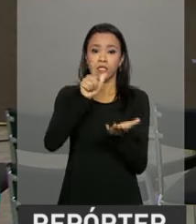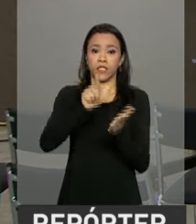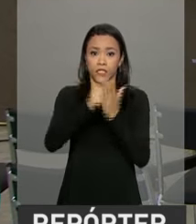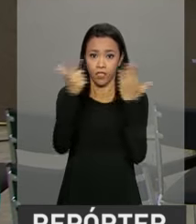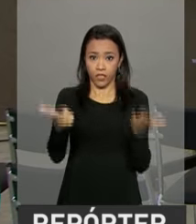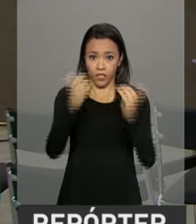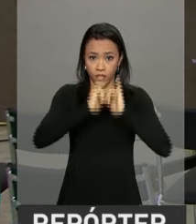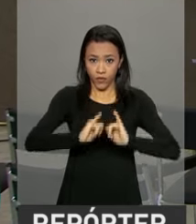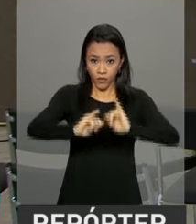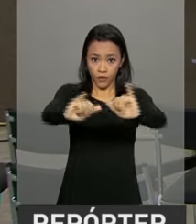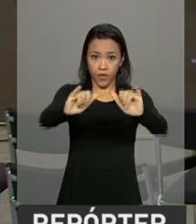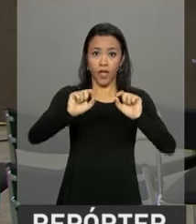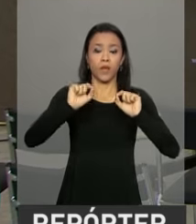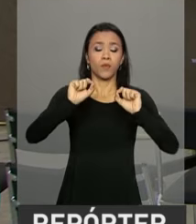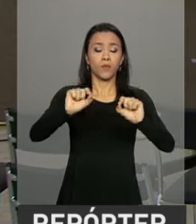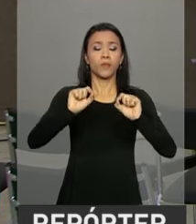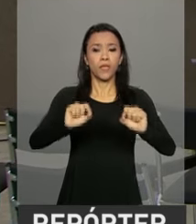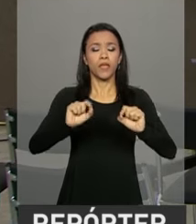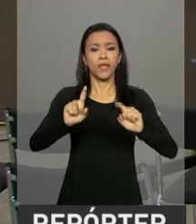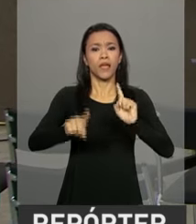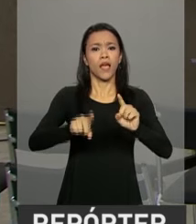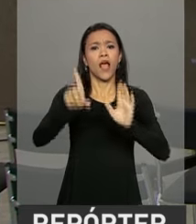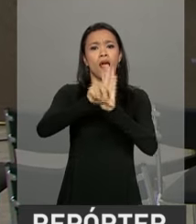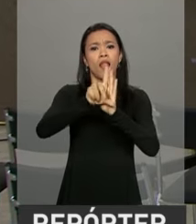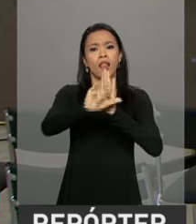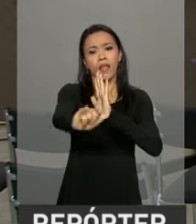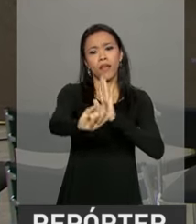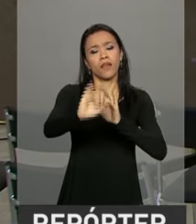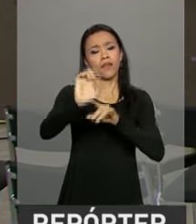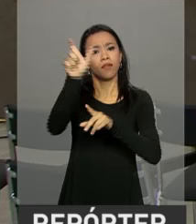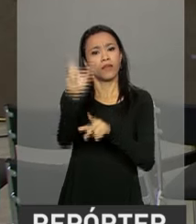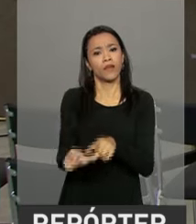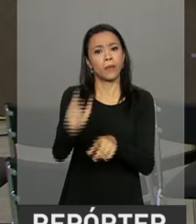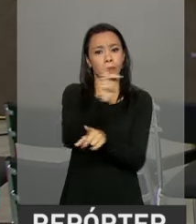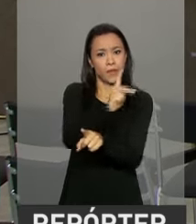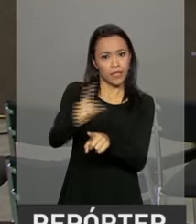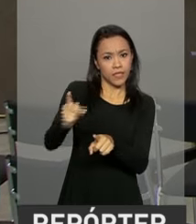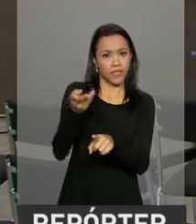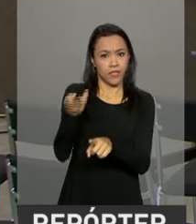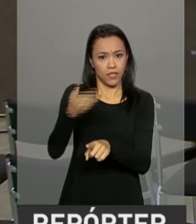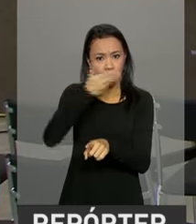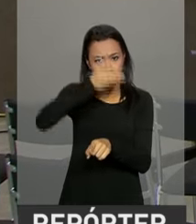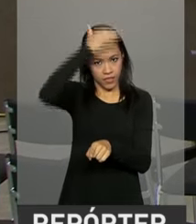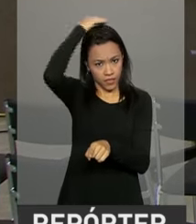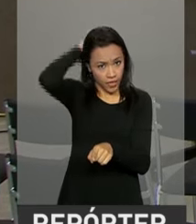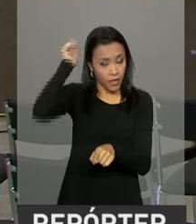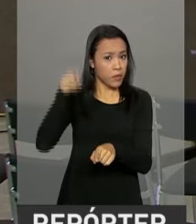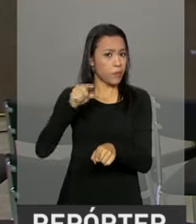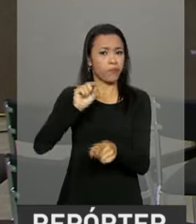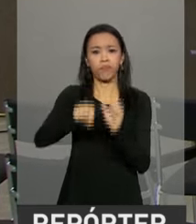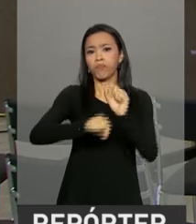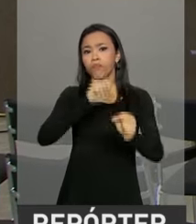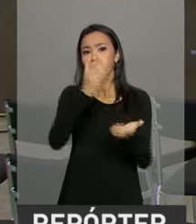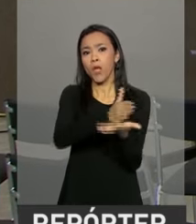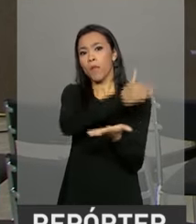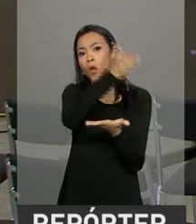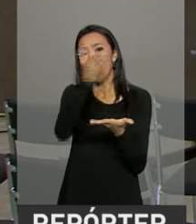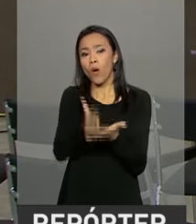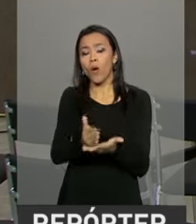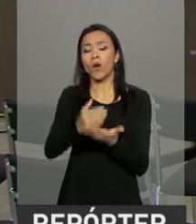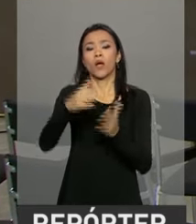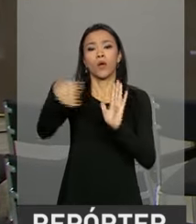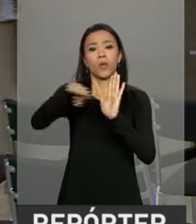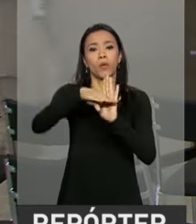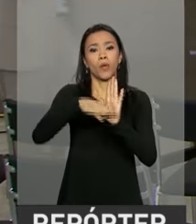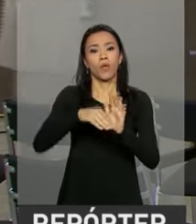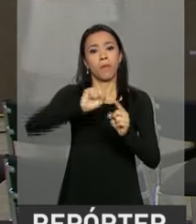foi publicada no Diário Oficial da União a sanção da lei pelo presidente Michel Temer, a sanção da lei que prorroga o programa Mais